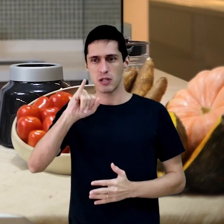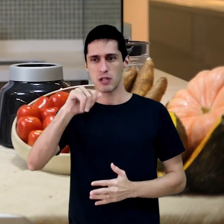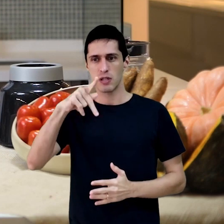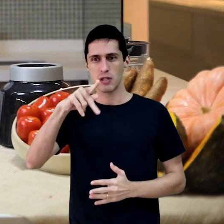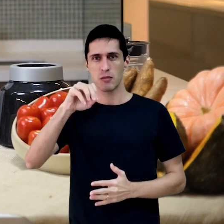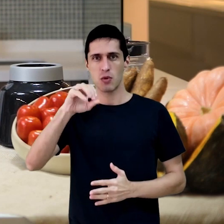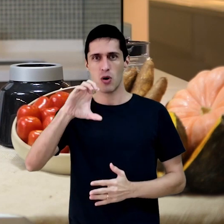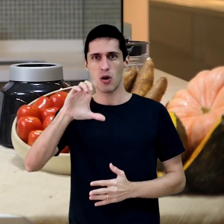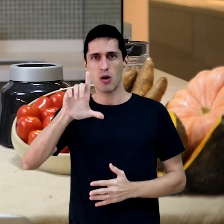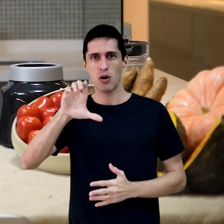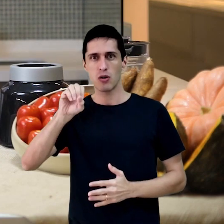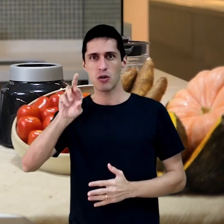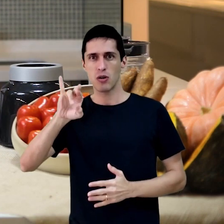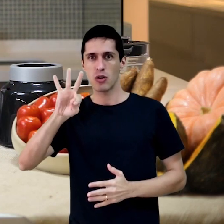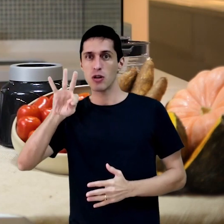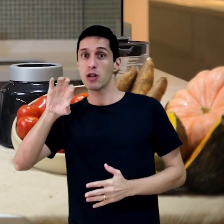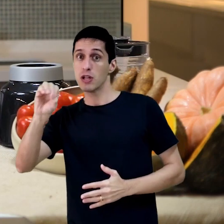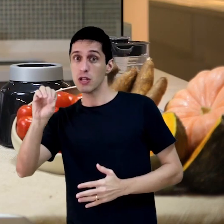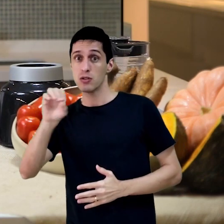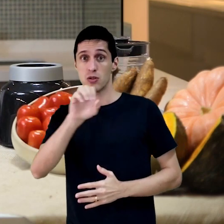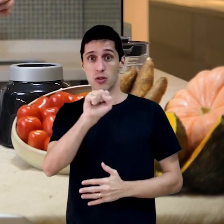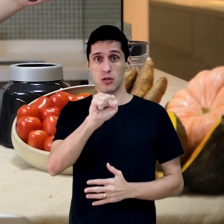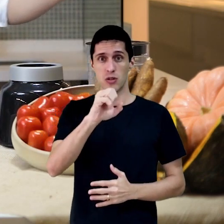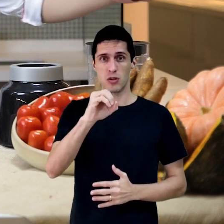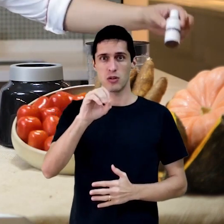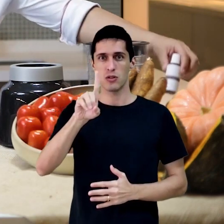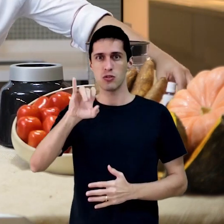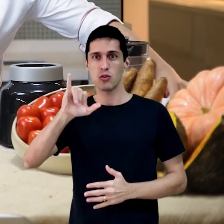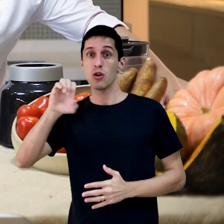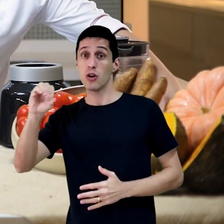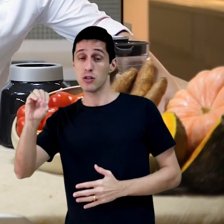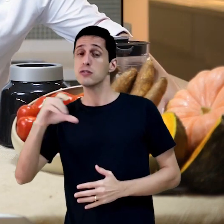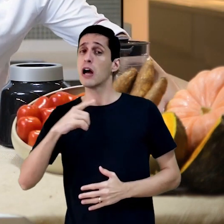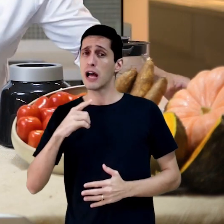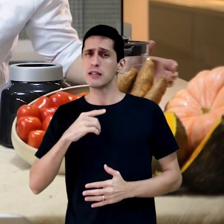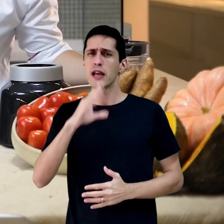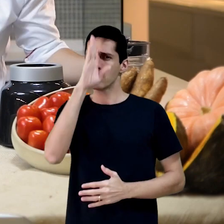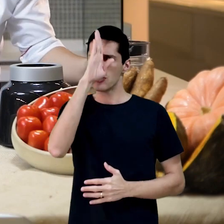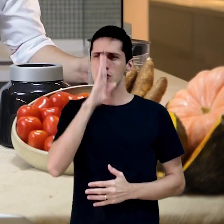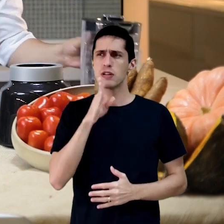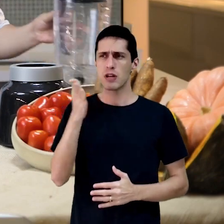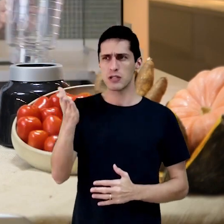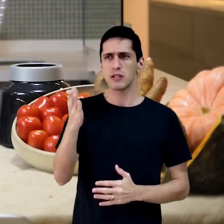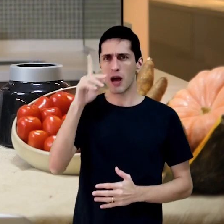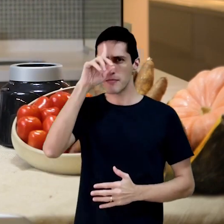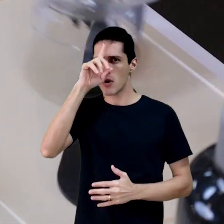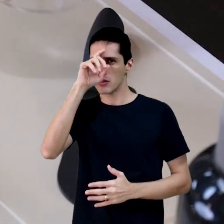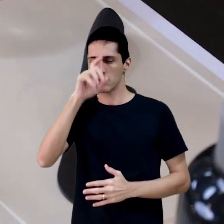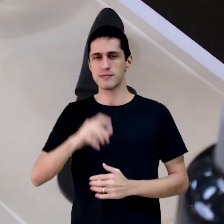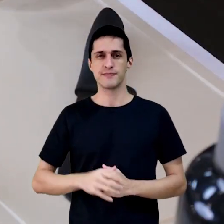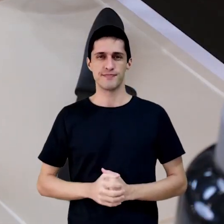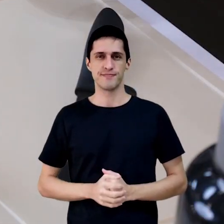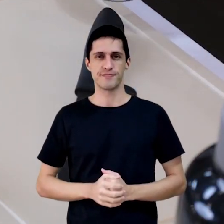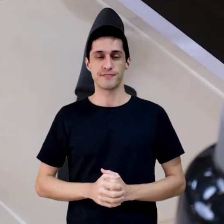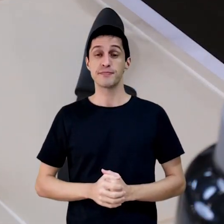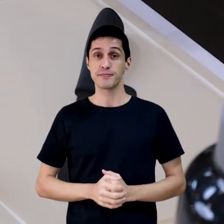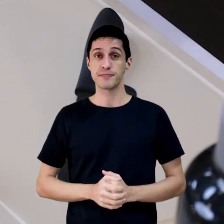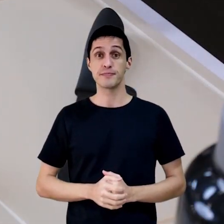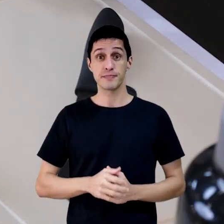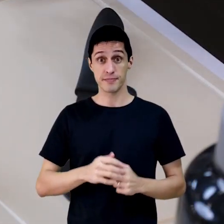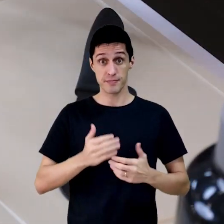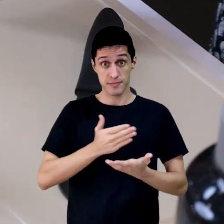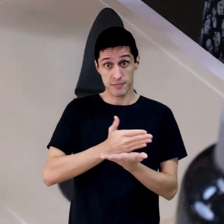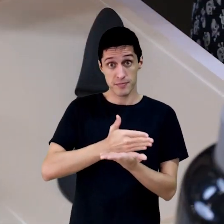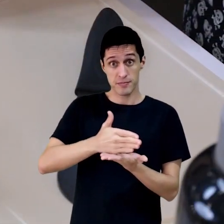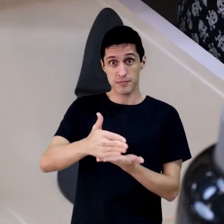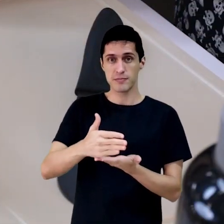saúde. Então, não esqueça essa dica aí para na hora que for fazer as receitas. Para dar início à nossa